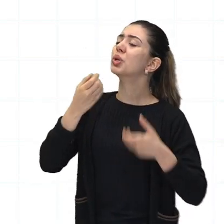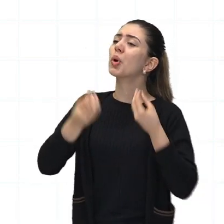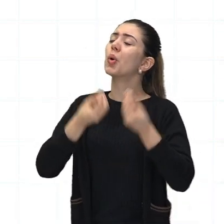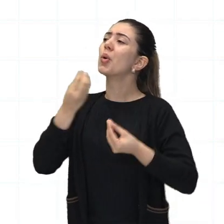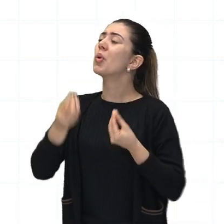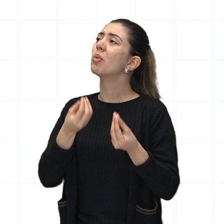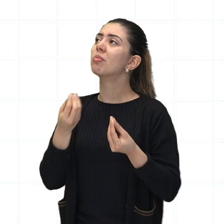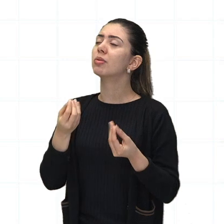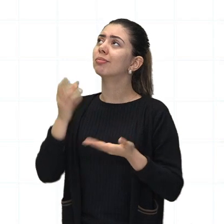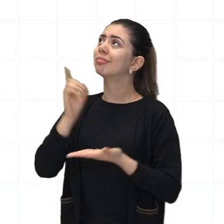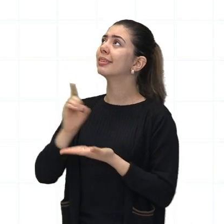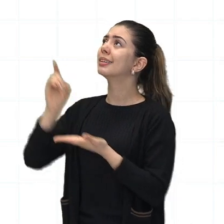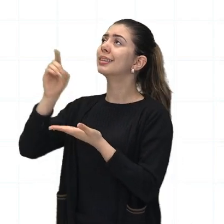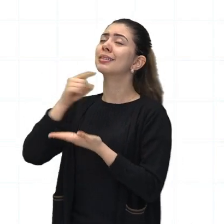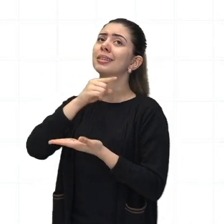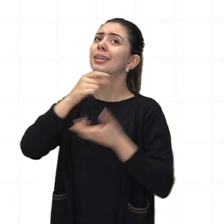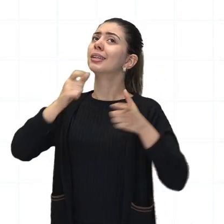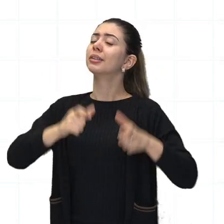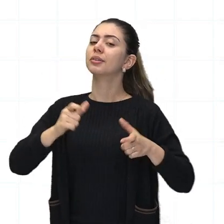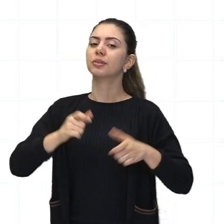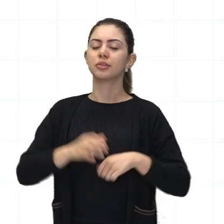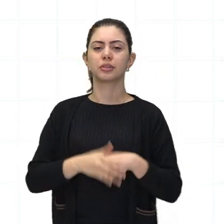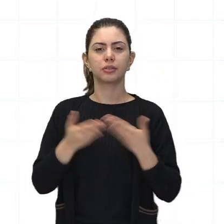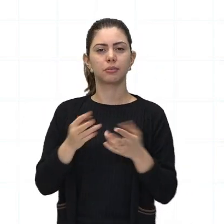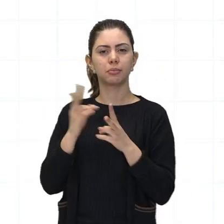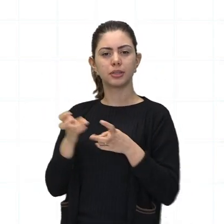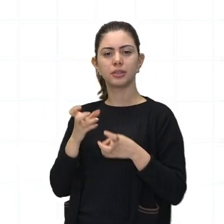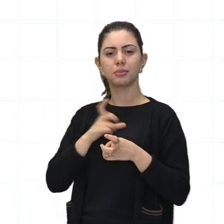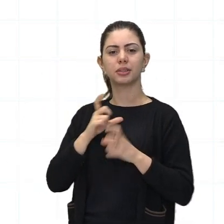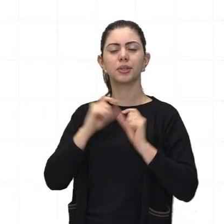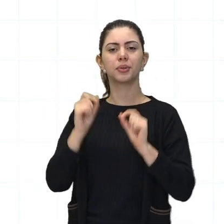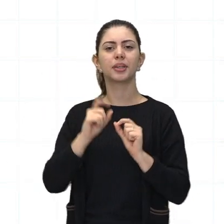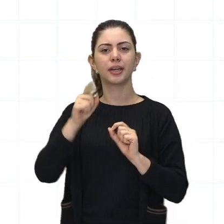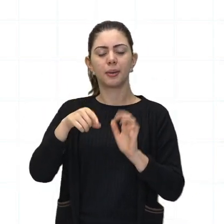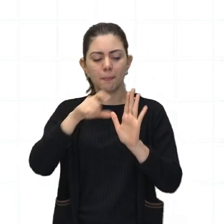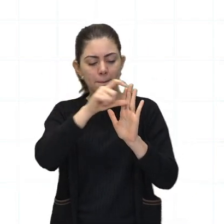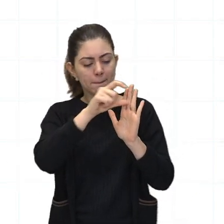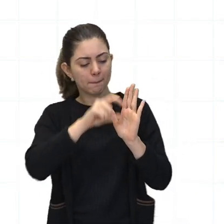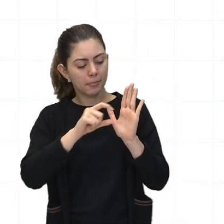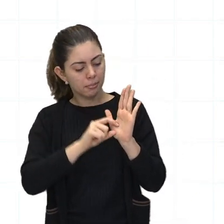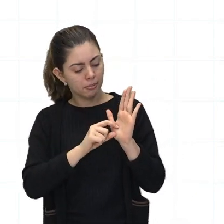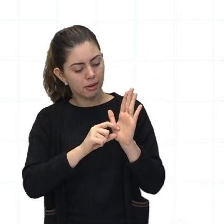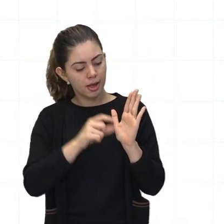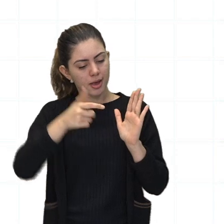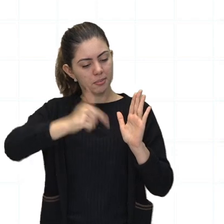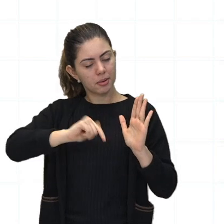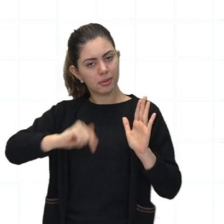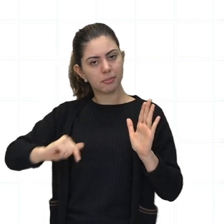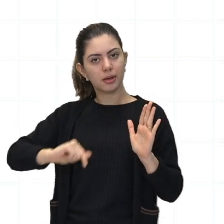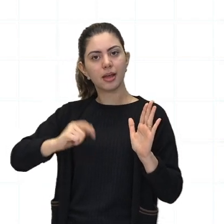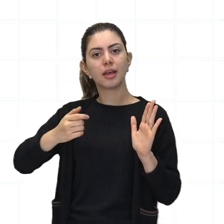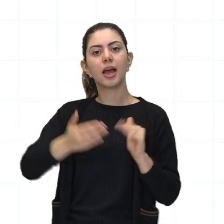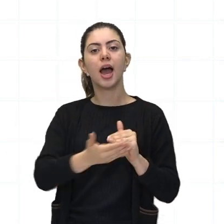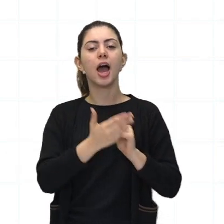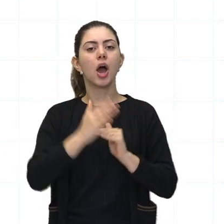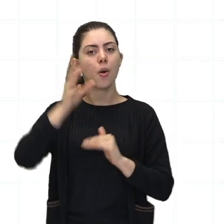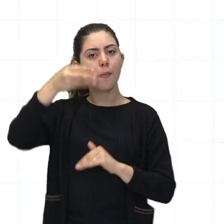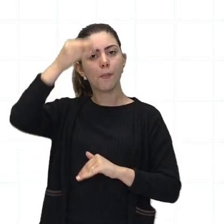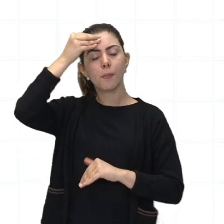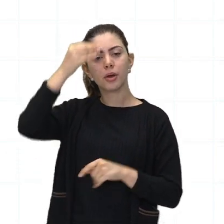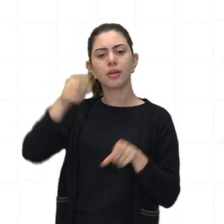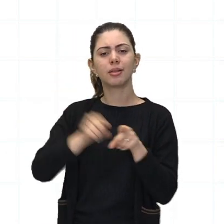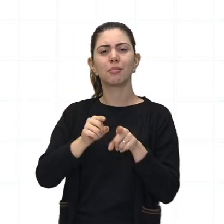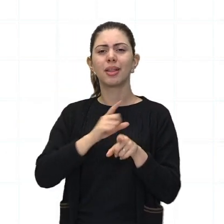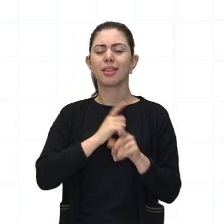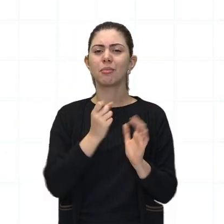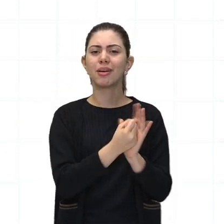está ele? Perceba que alguns elementos são interessantes no poema, principalmente a repetição de alguns versos, que ajuda principalmente na memorização e dá esse